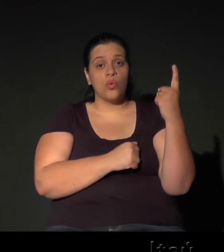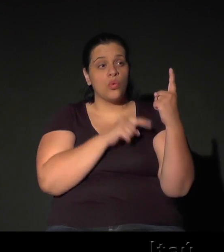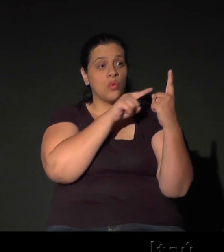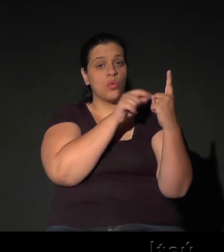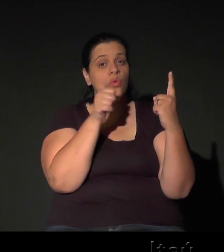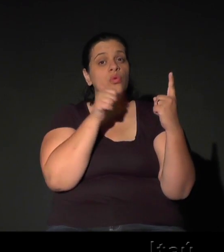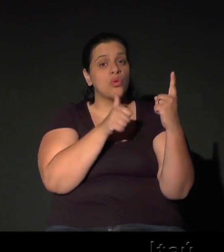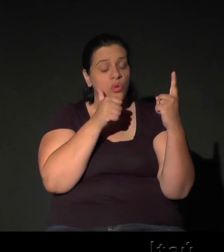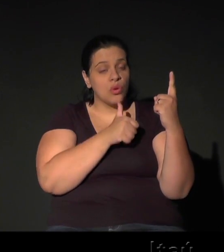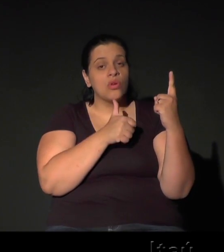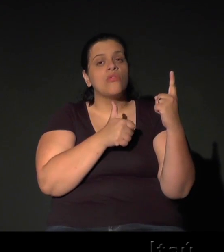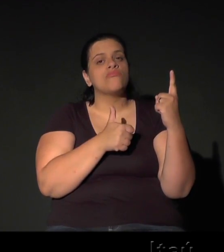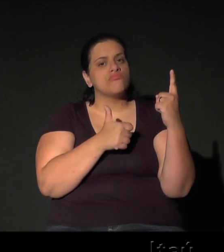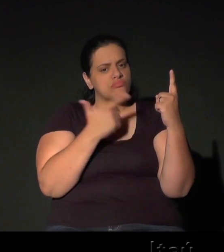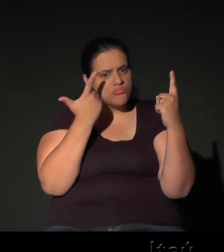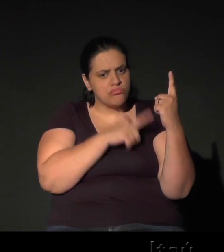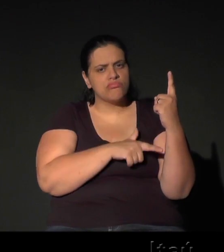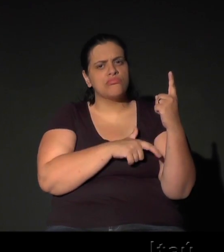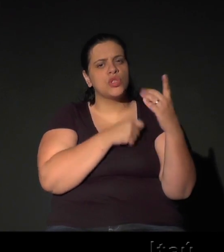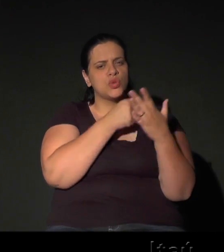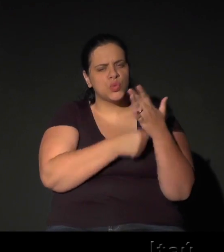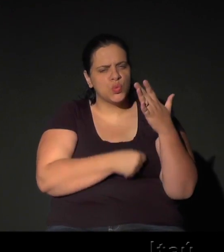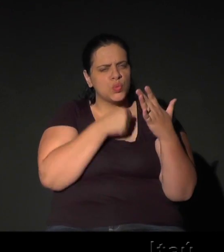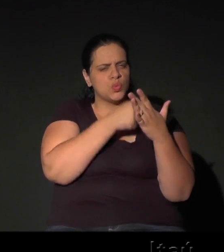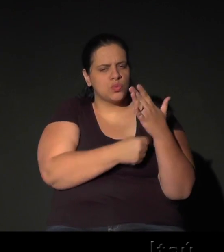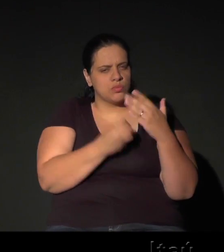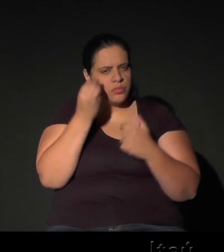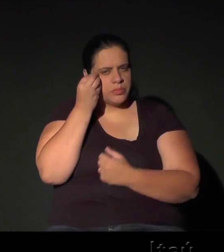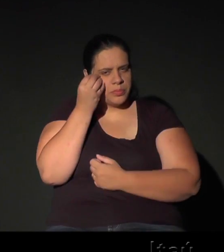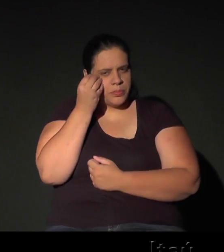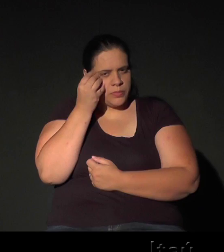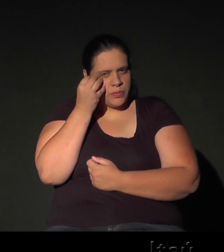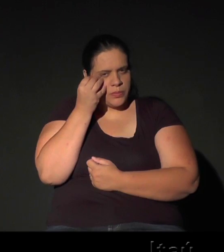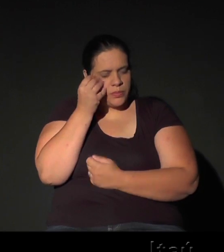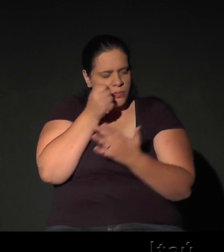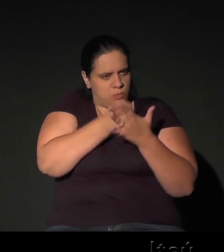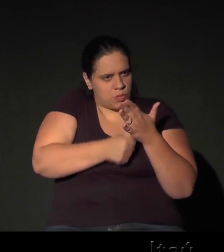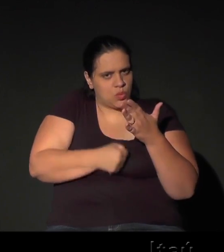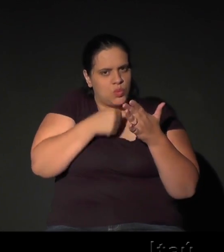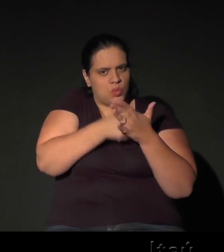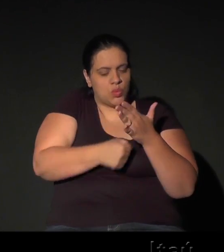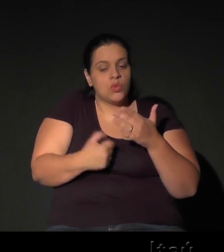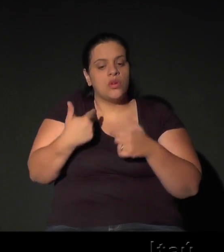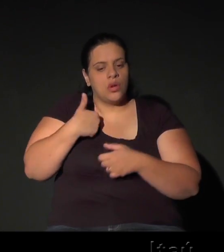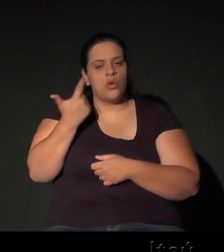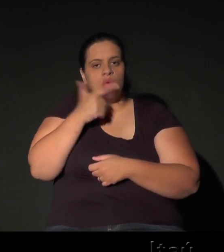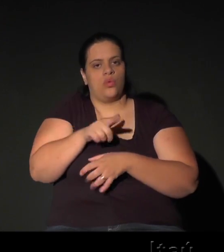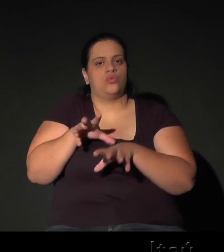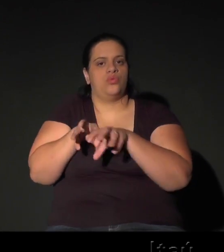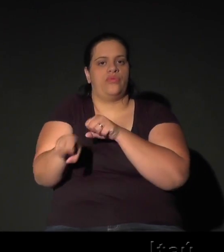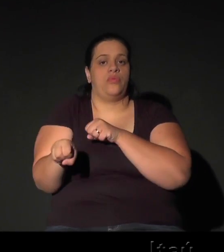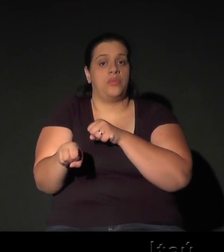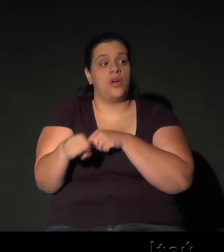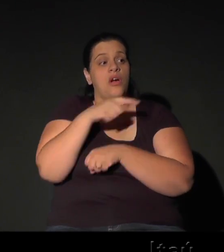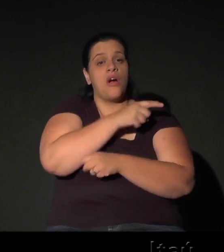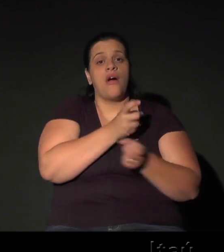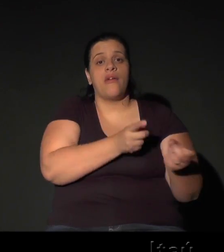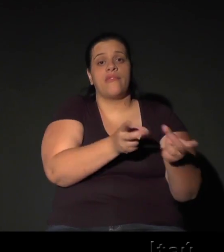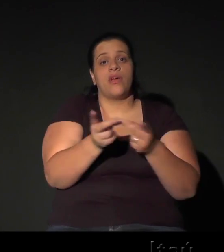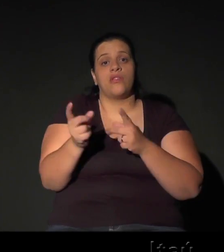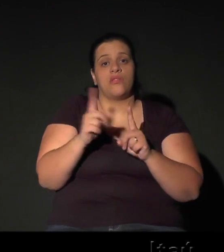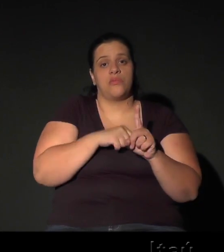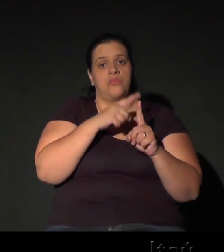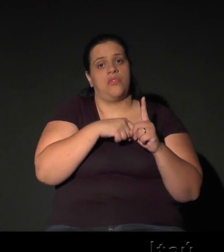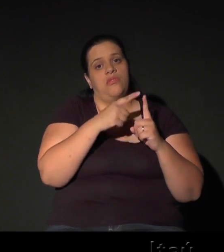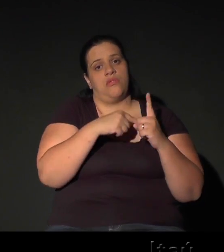pôde lutar com essa lágrima no canto do olho para que eu pudesse me formar ela ela vendia banana